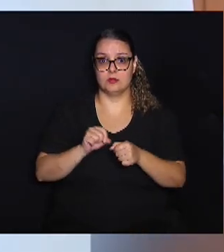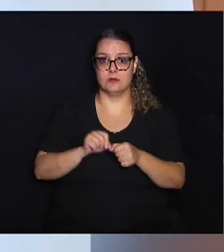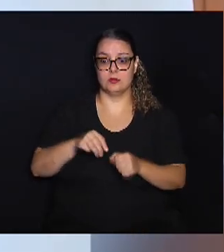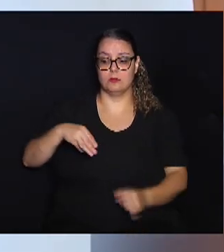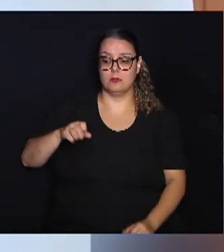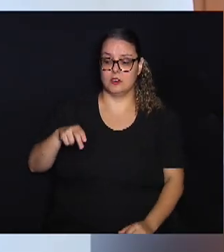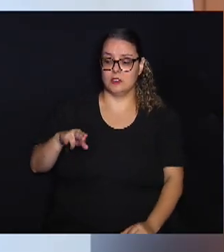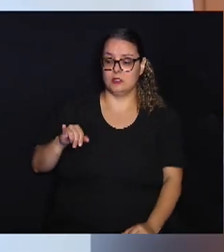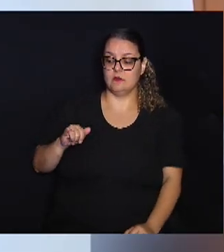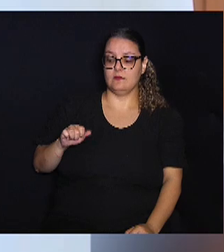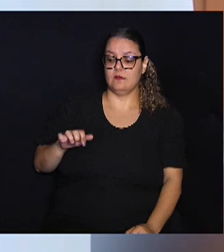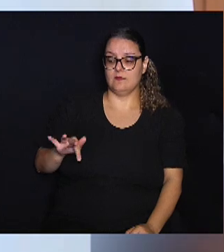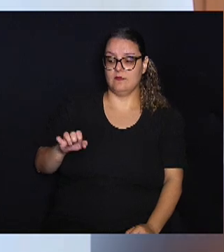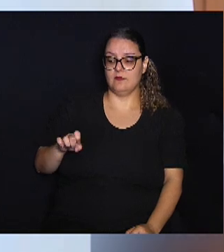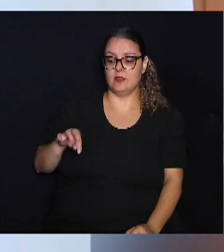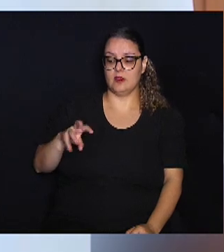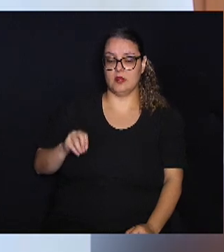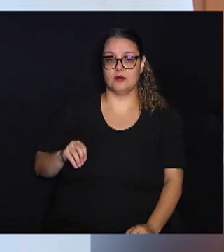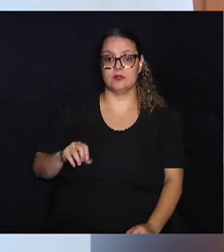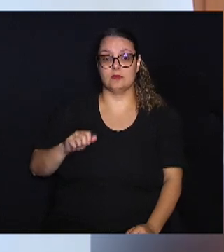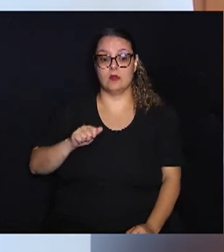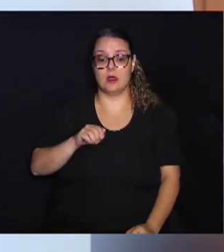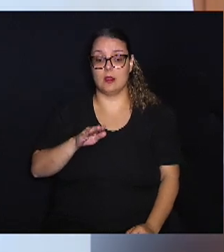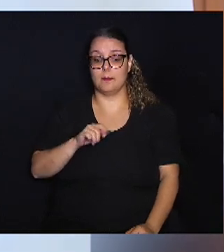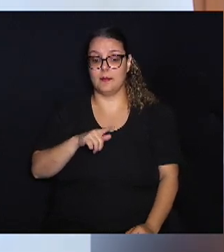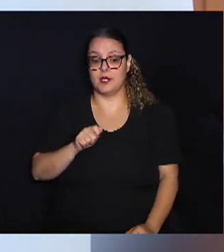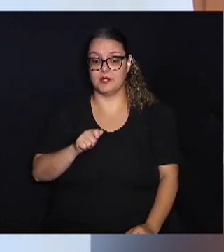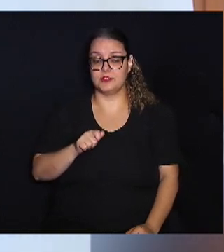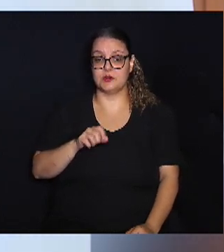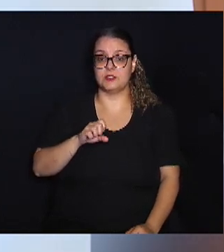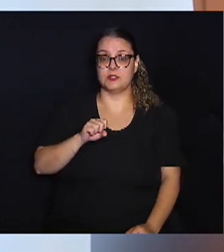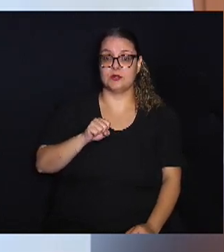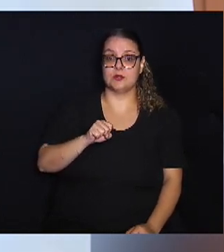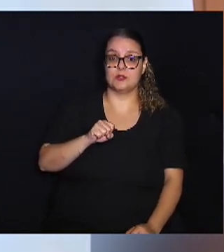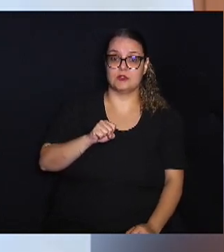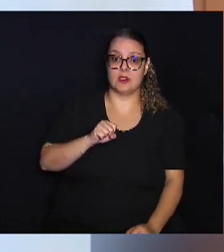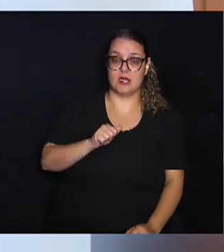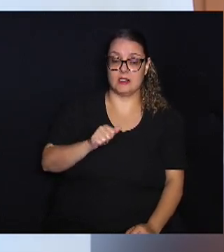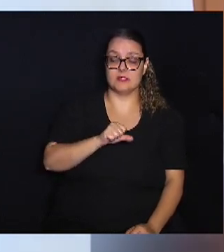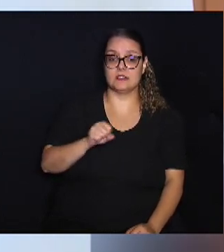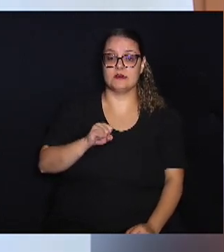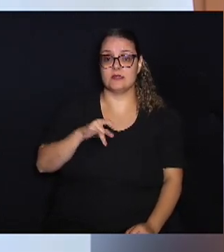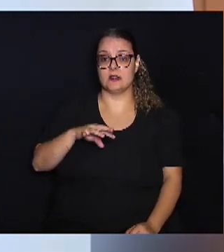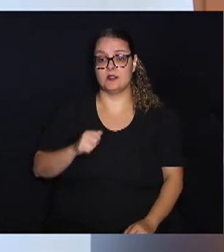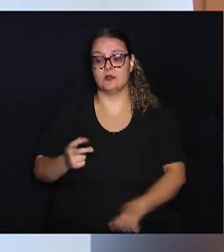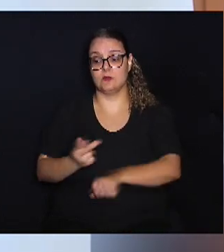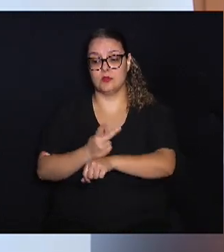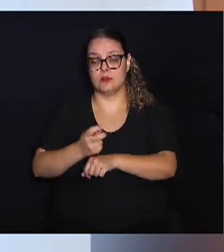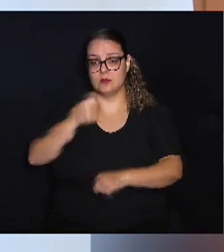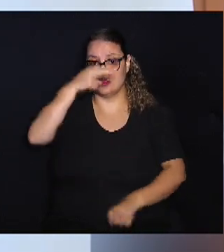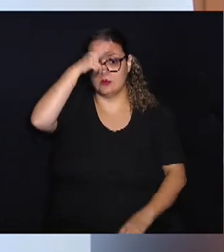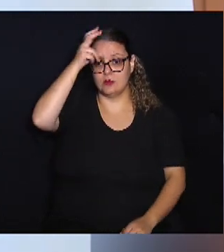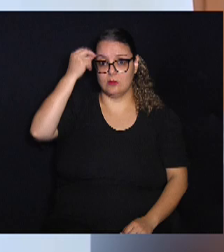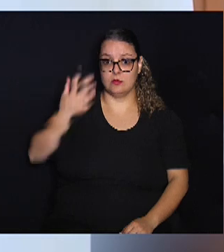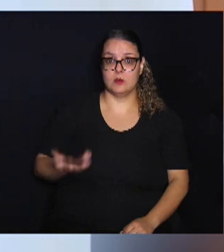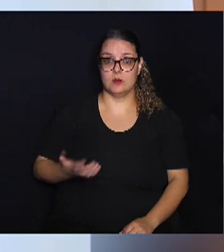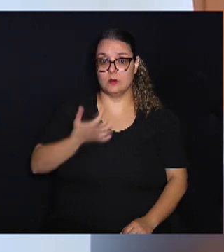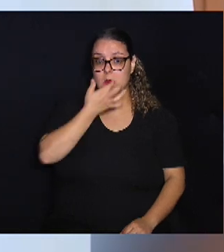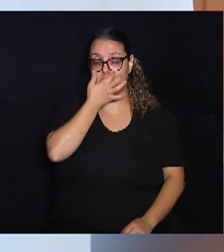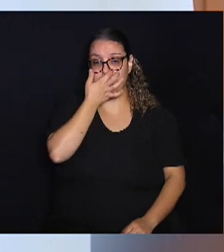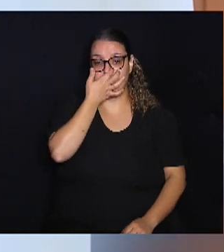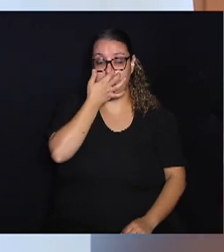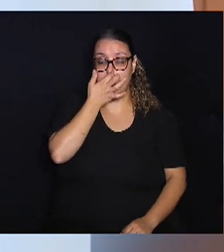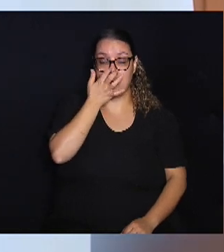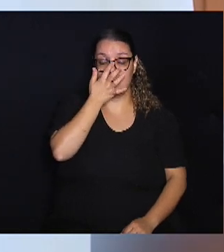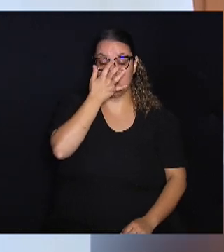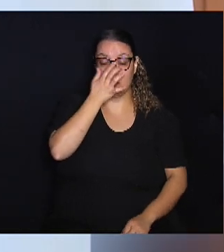manifesto, nós vamos um abaixo-assinado nas redes sociais, nós vamos procurar o prefeito da cidade, procurar a própria